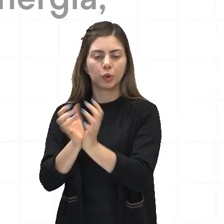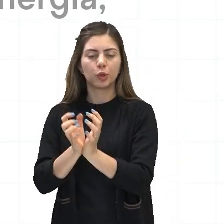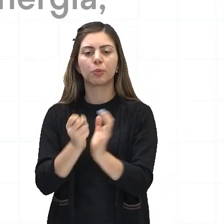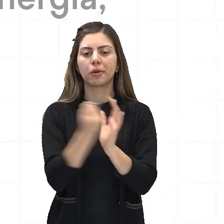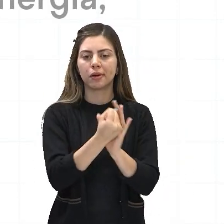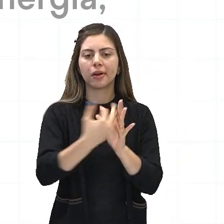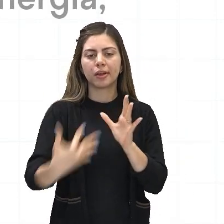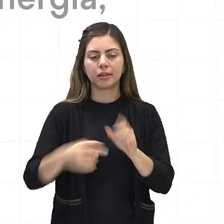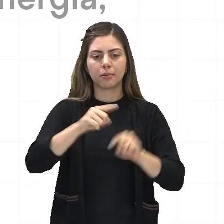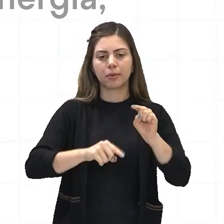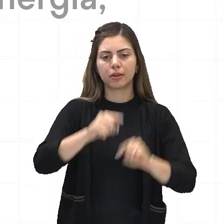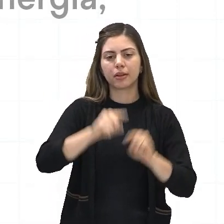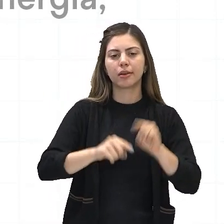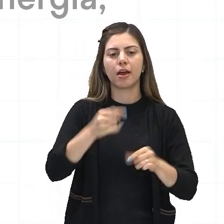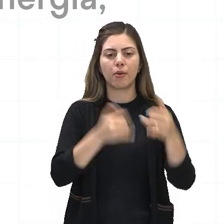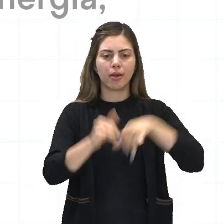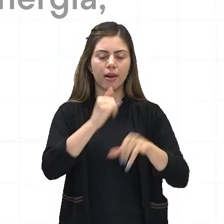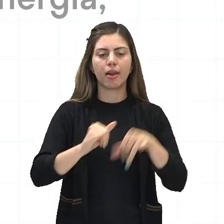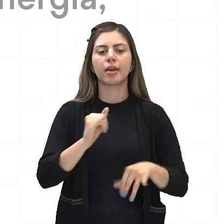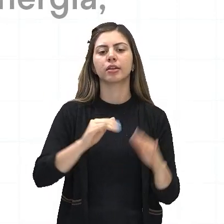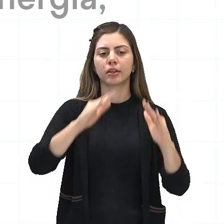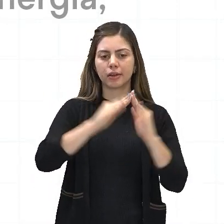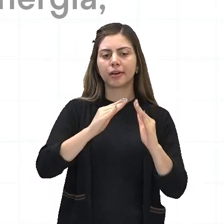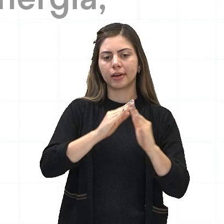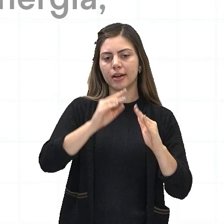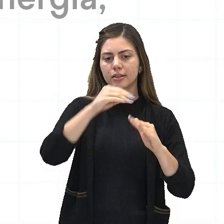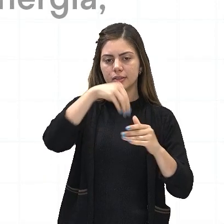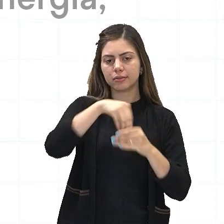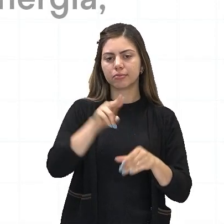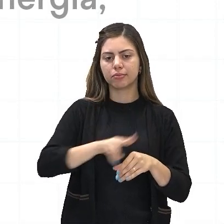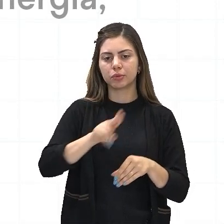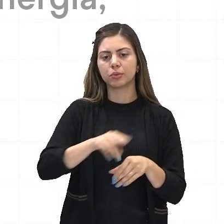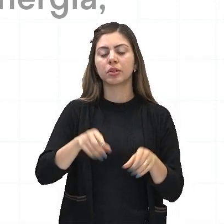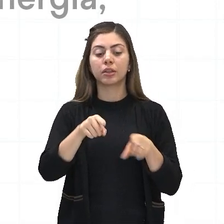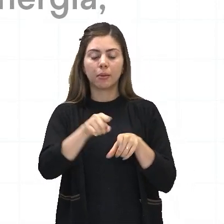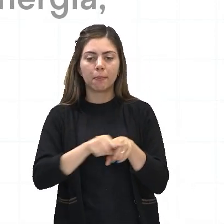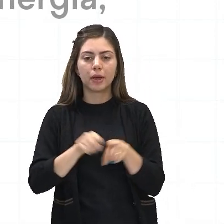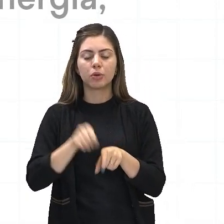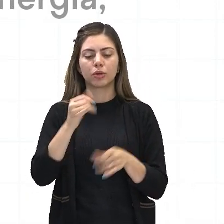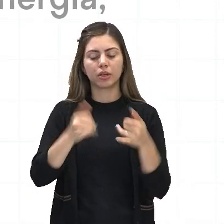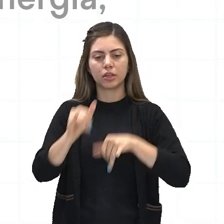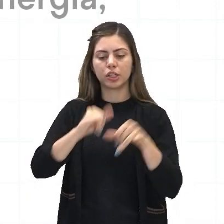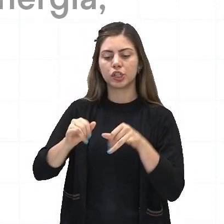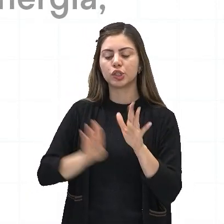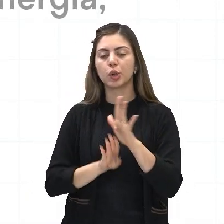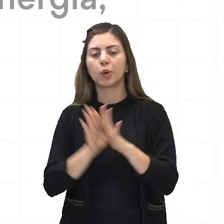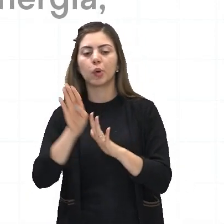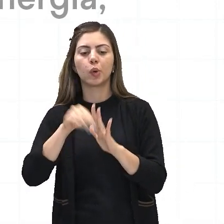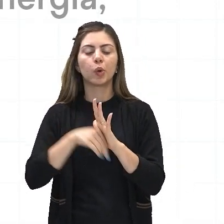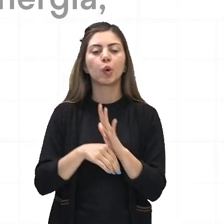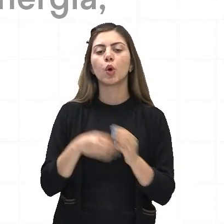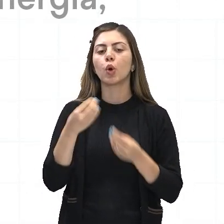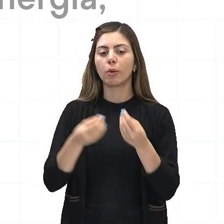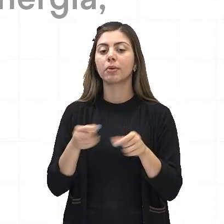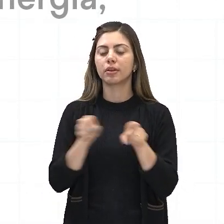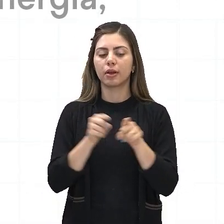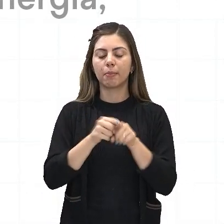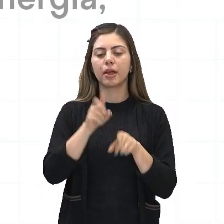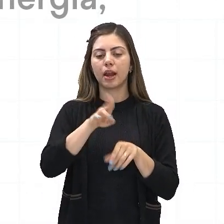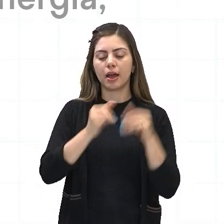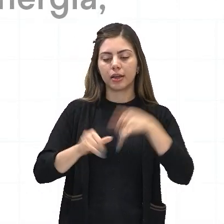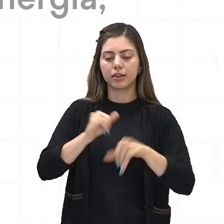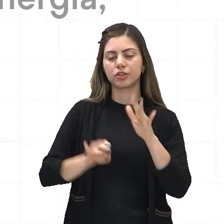dos equipamentos elétricos residenciais de acordo com o consumo de energia e também combate ao